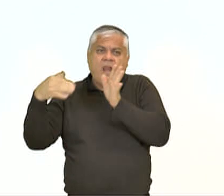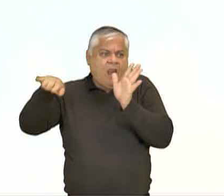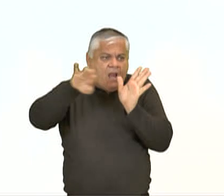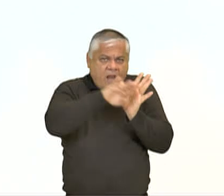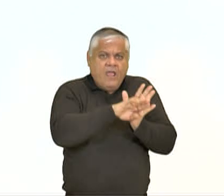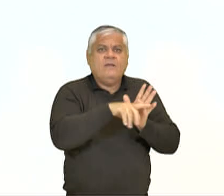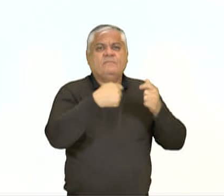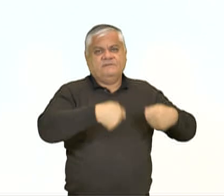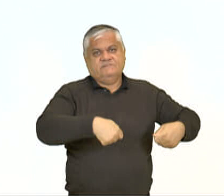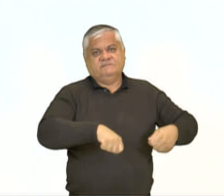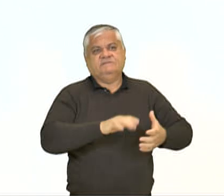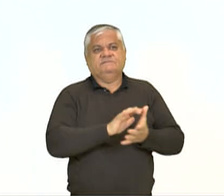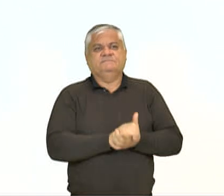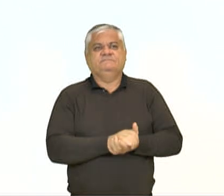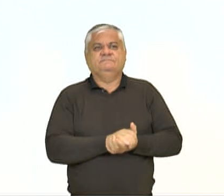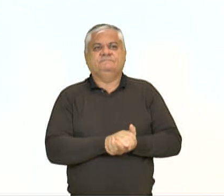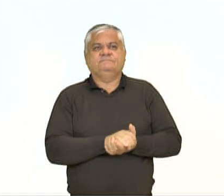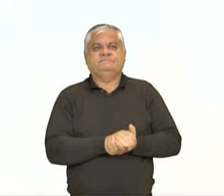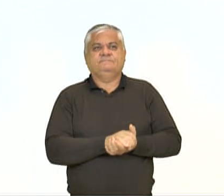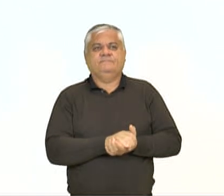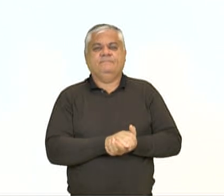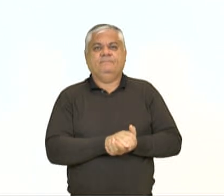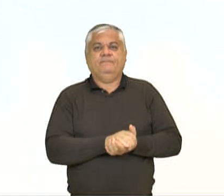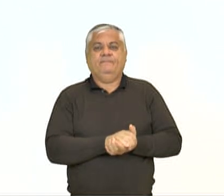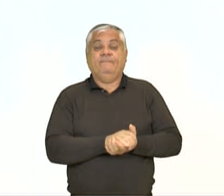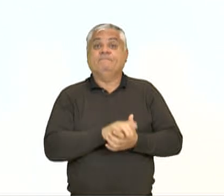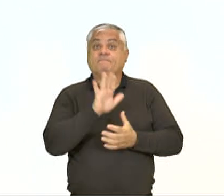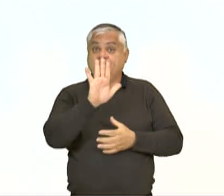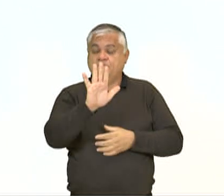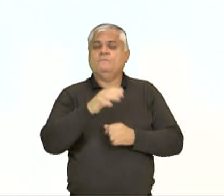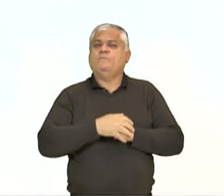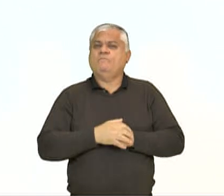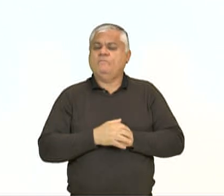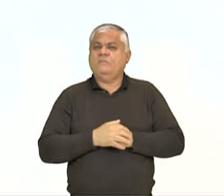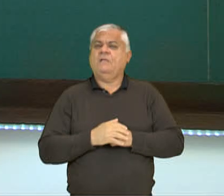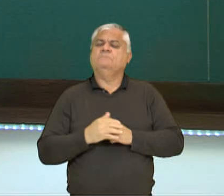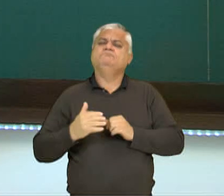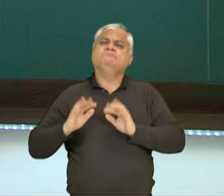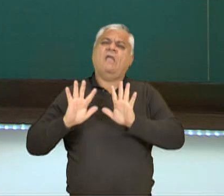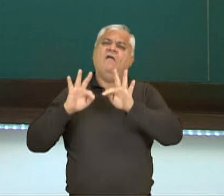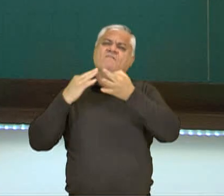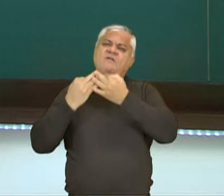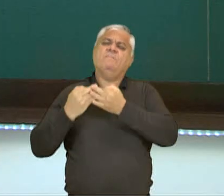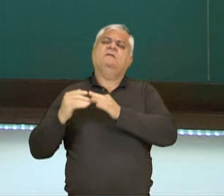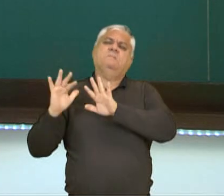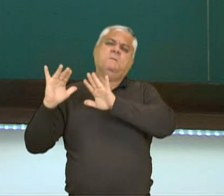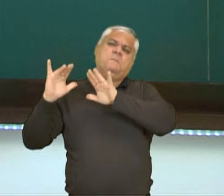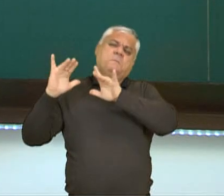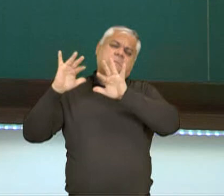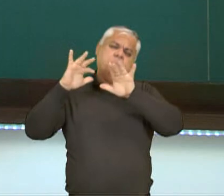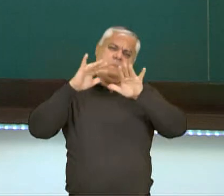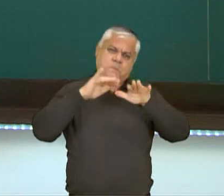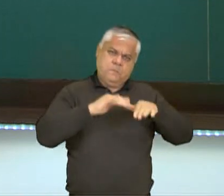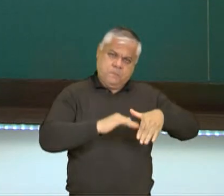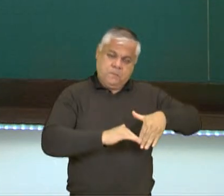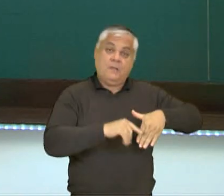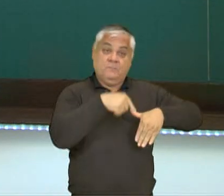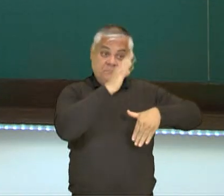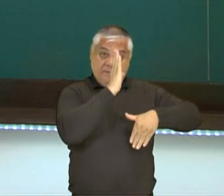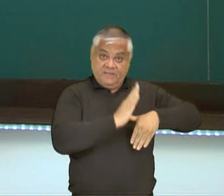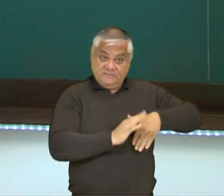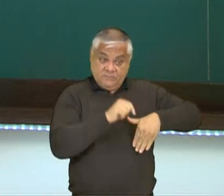real. Bom, vão surgir com essa chegada dessa coroa portuguesa